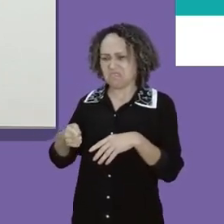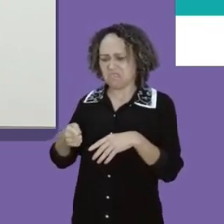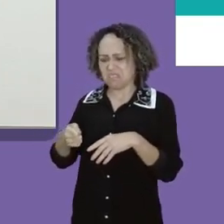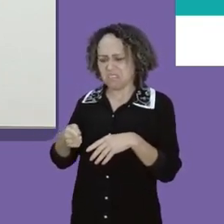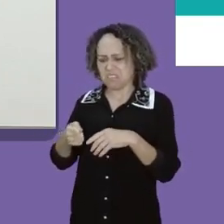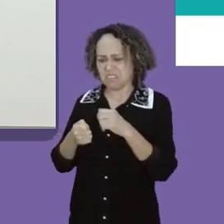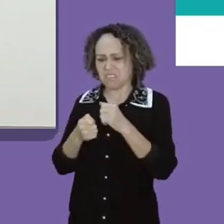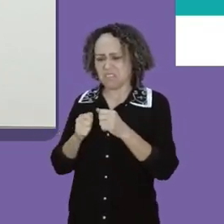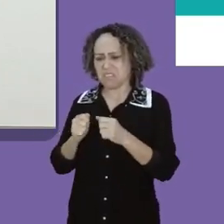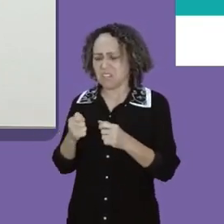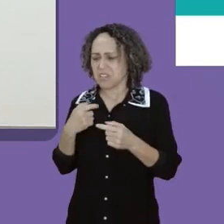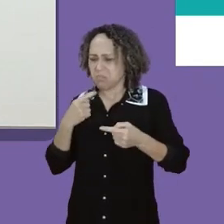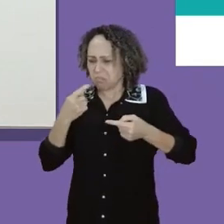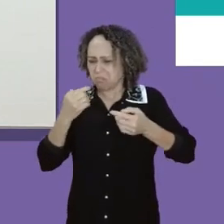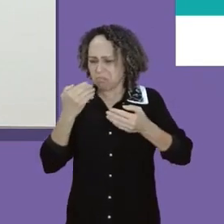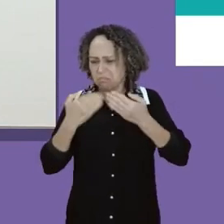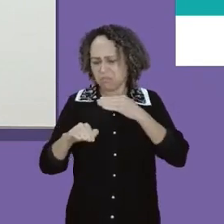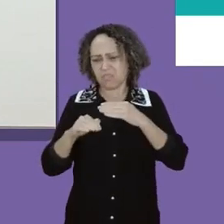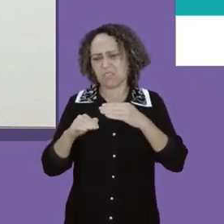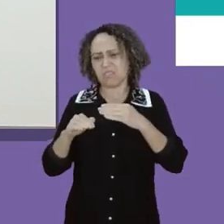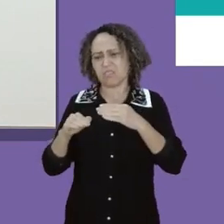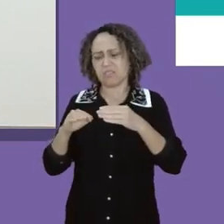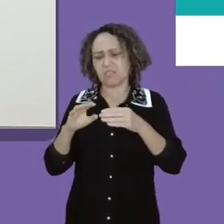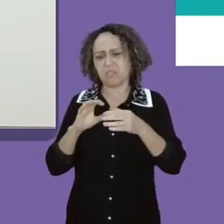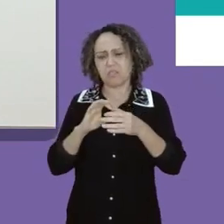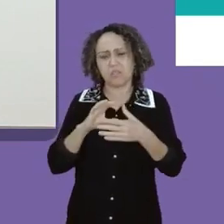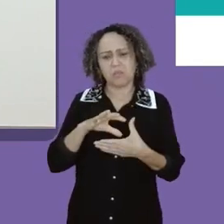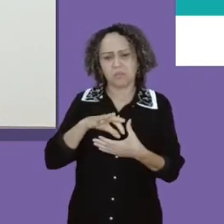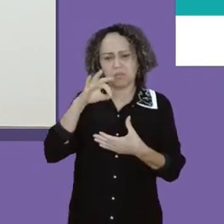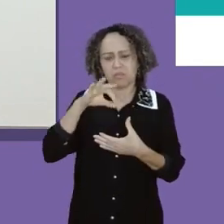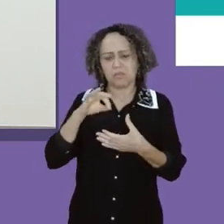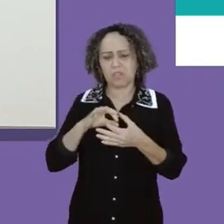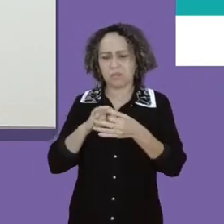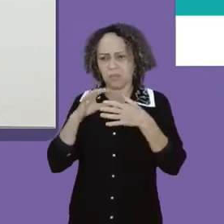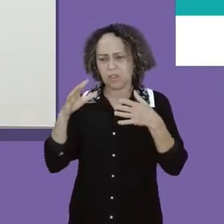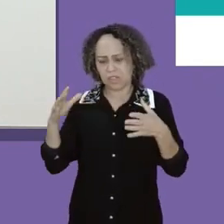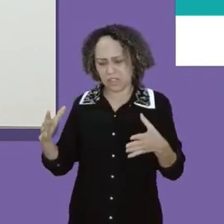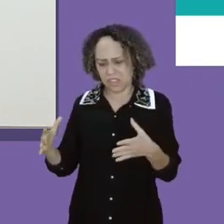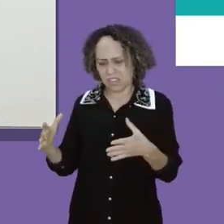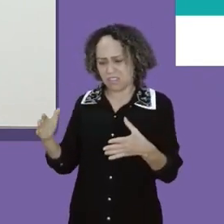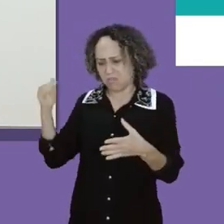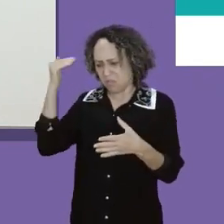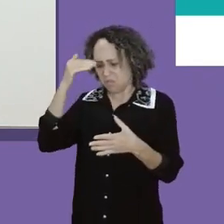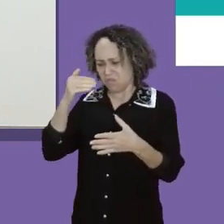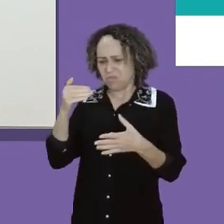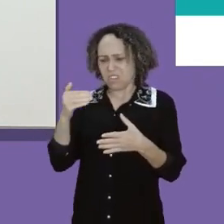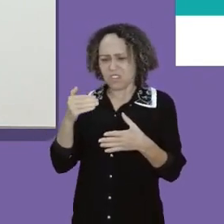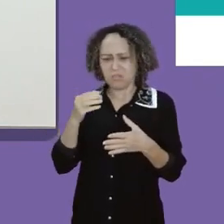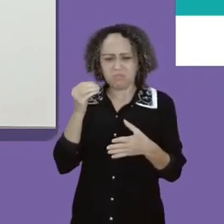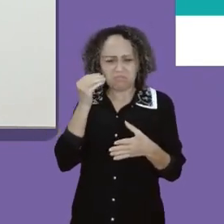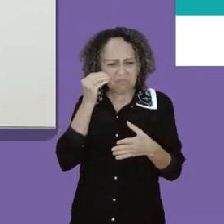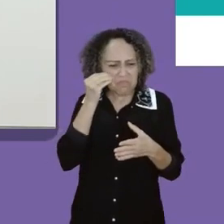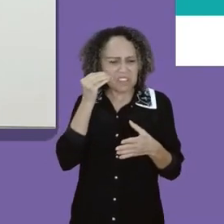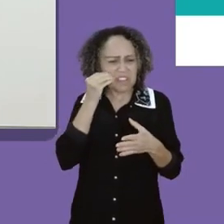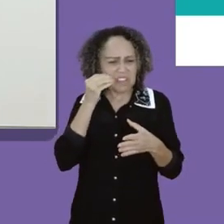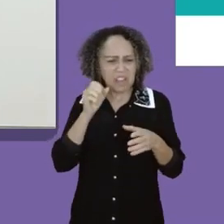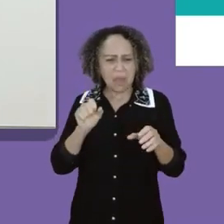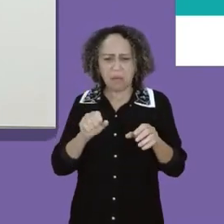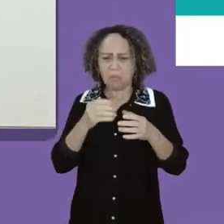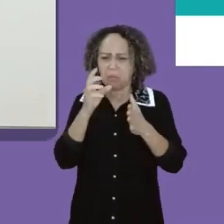da arma, que quer destruir todos os direitos conquistados até então, nós precisamos